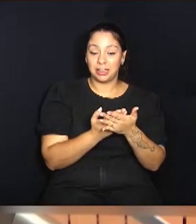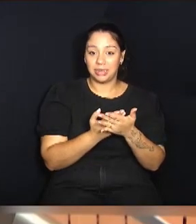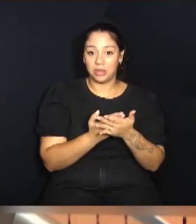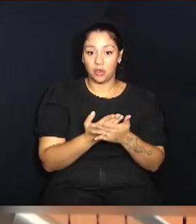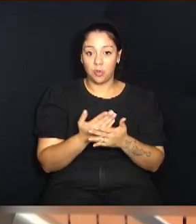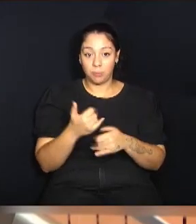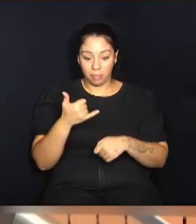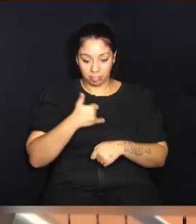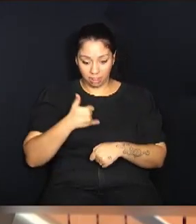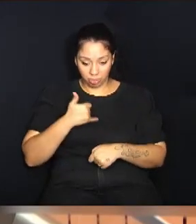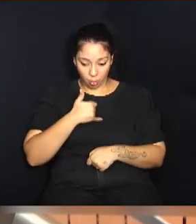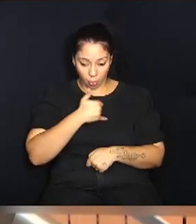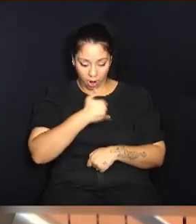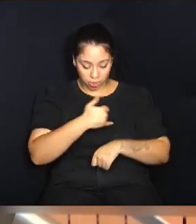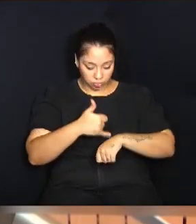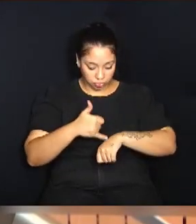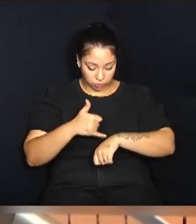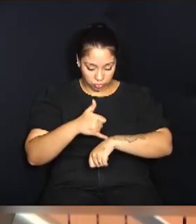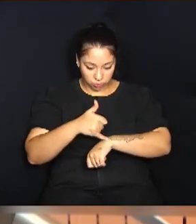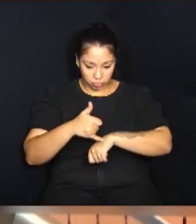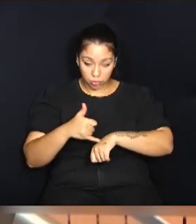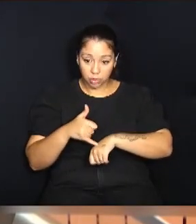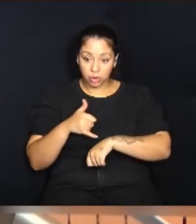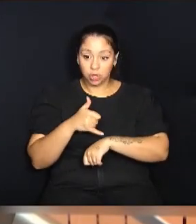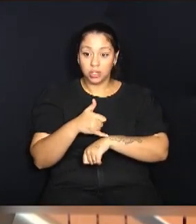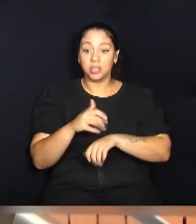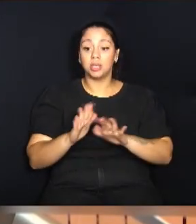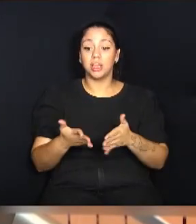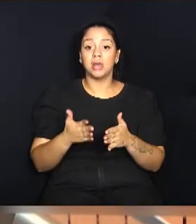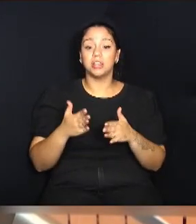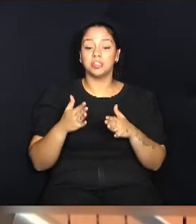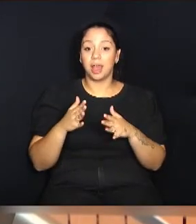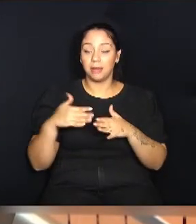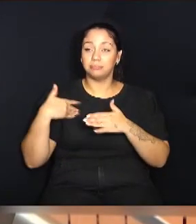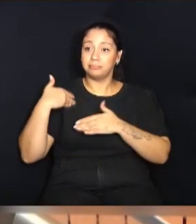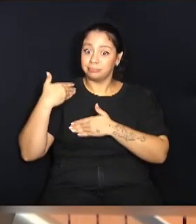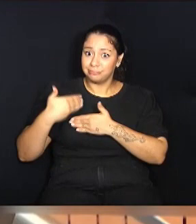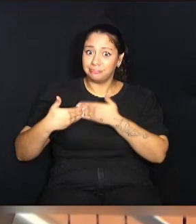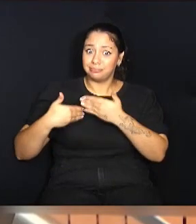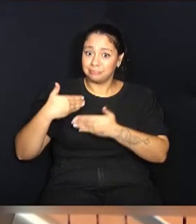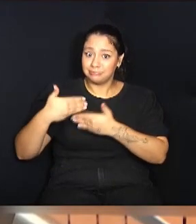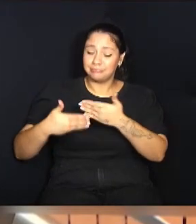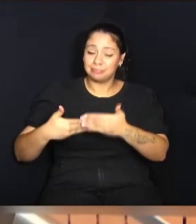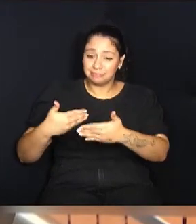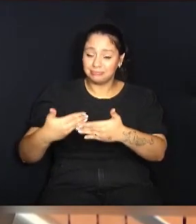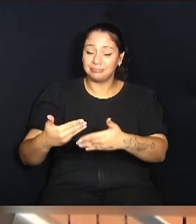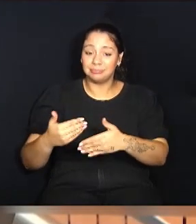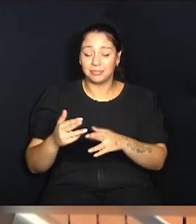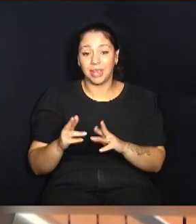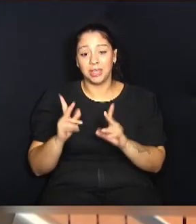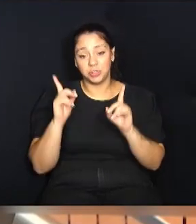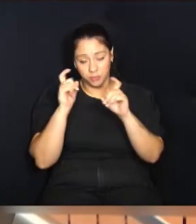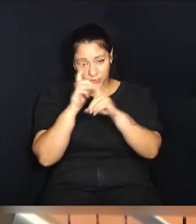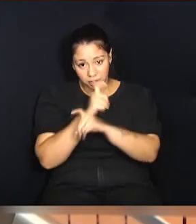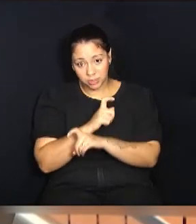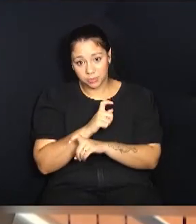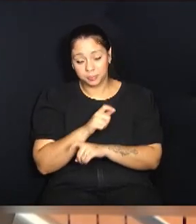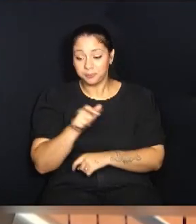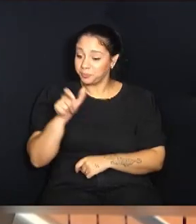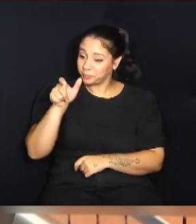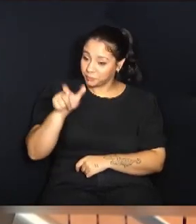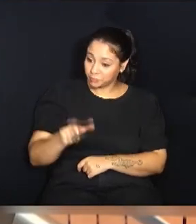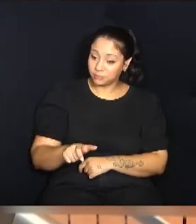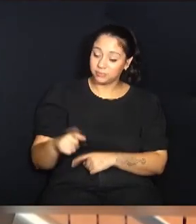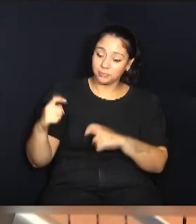tatuagem numa paciente que já passou por tudo isso é difícil, né? E ele foi o único